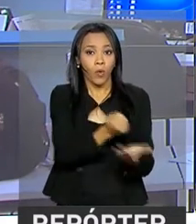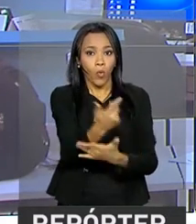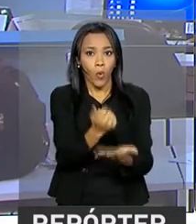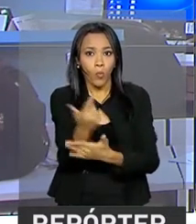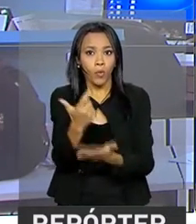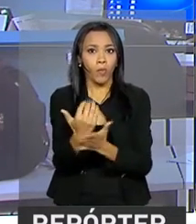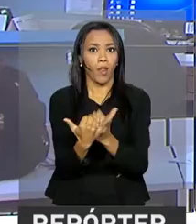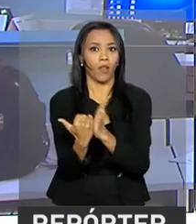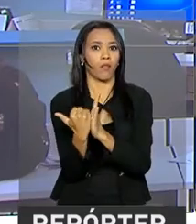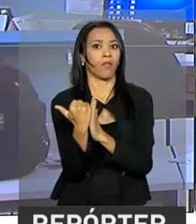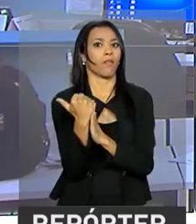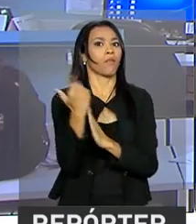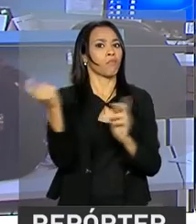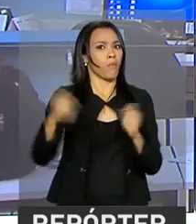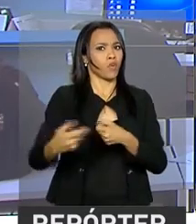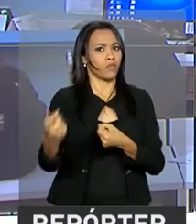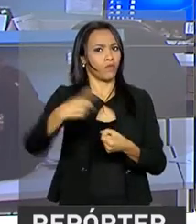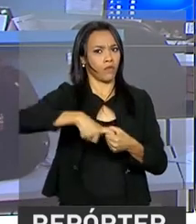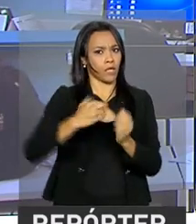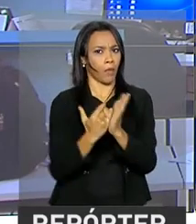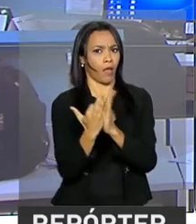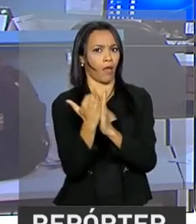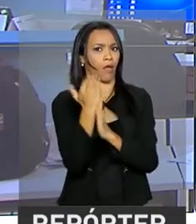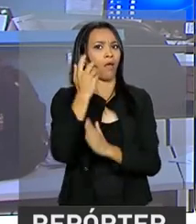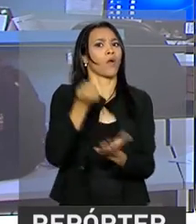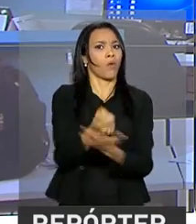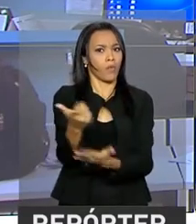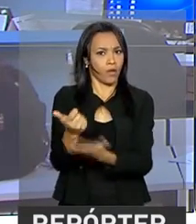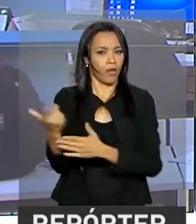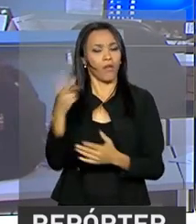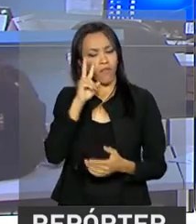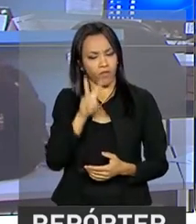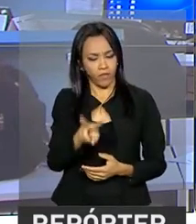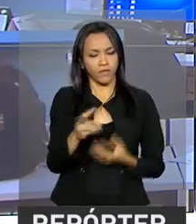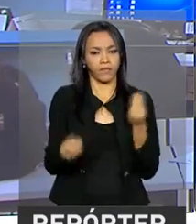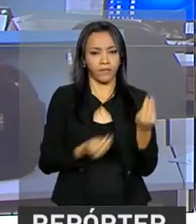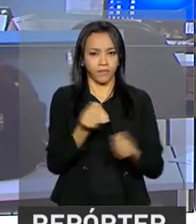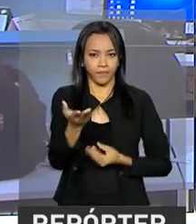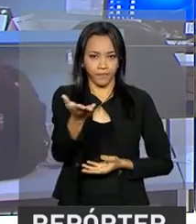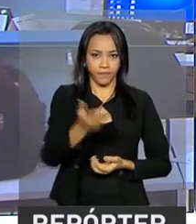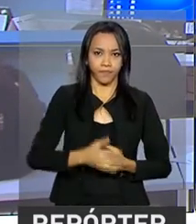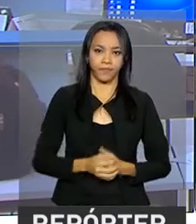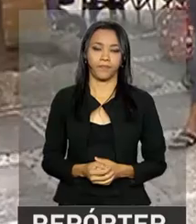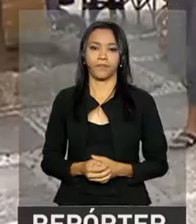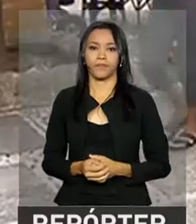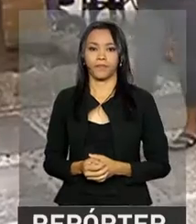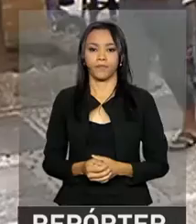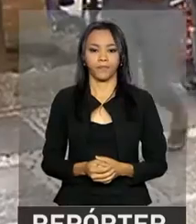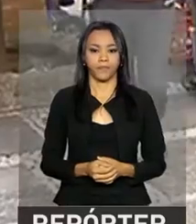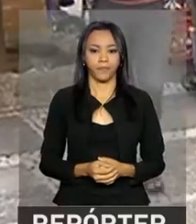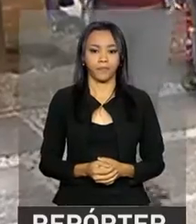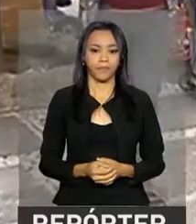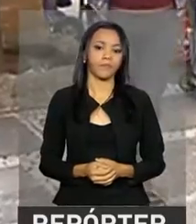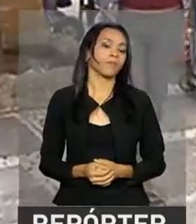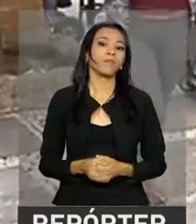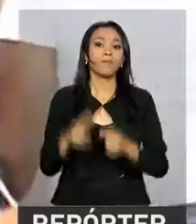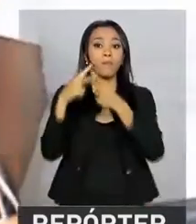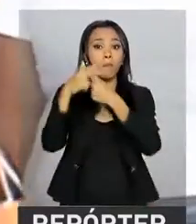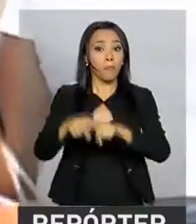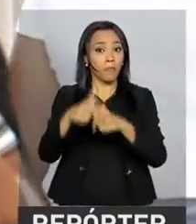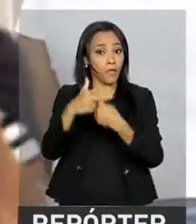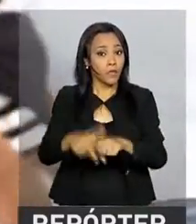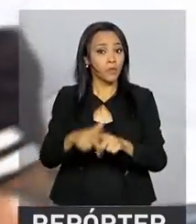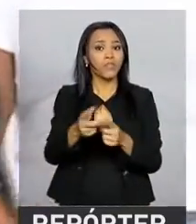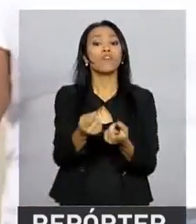que apontam os especialistas ouvidos pela equipe da tv nbr acompanhe na reportagem é o reajuste de